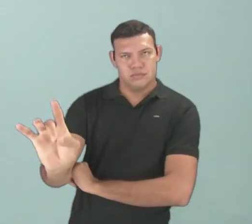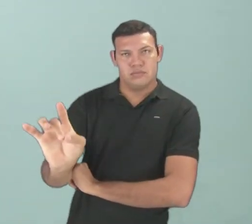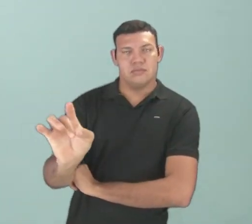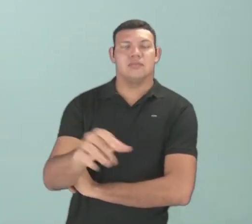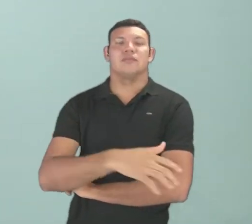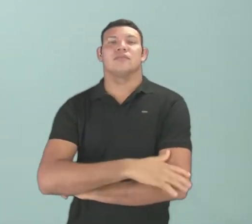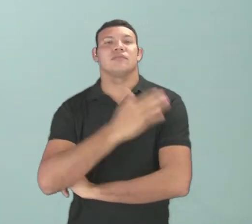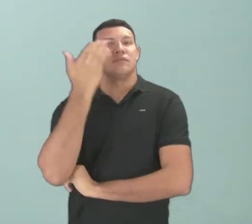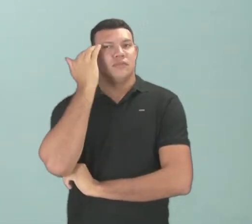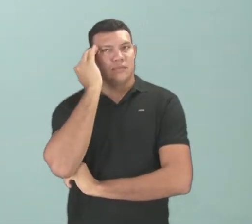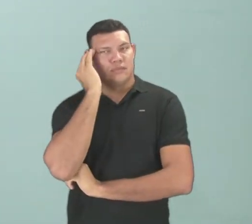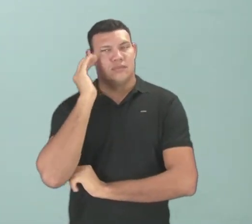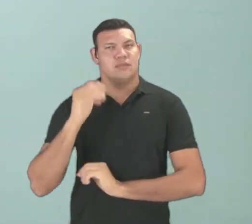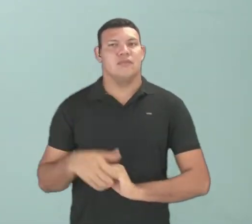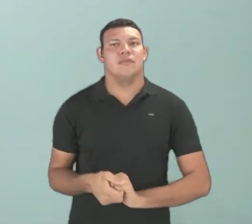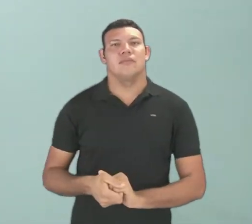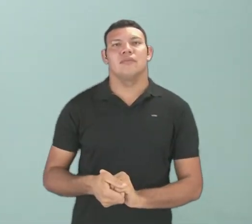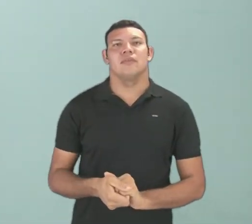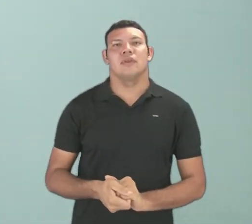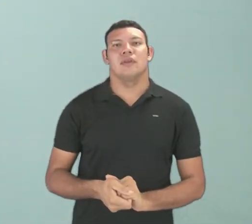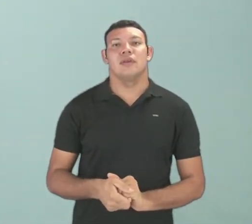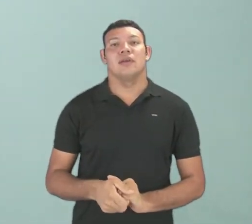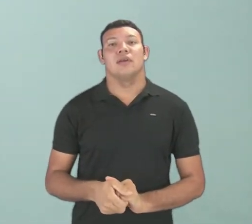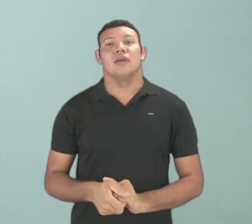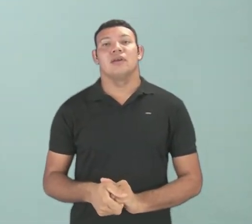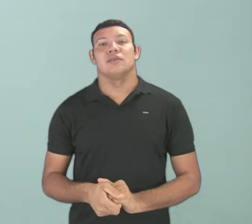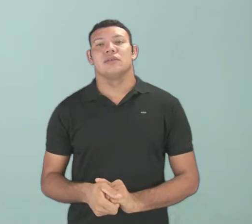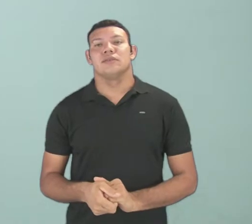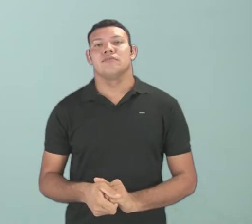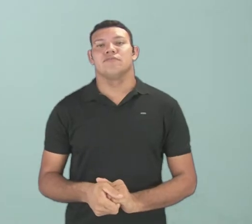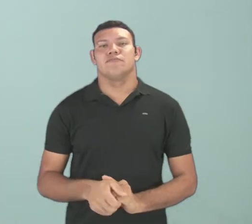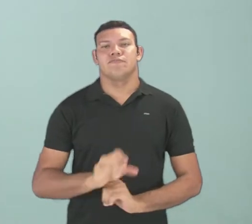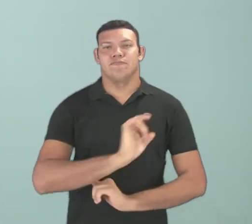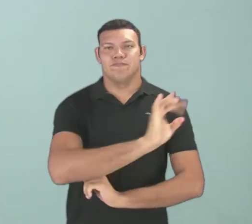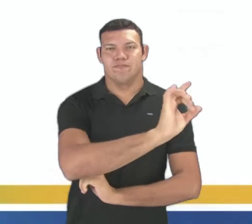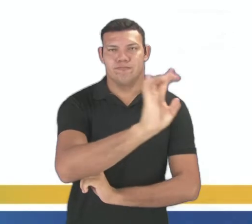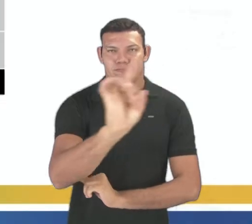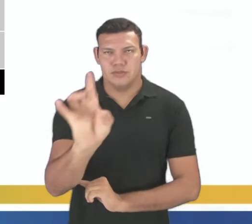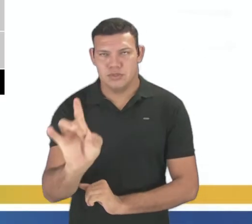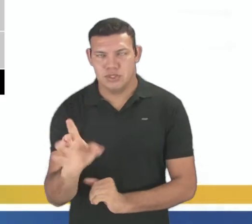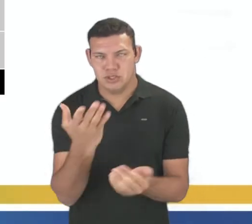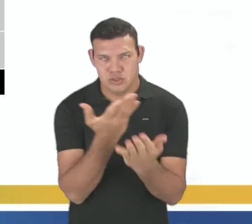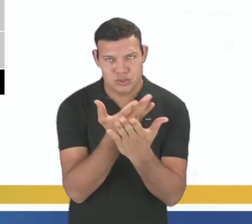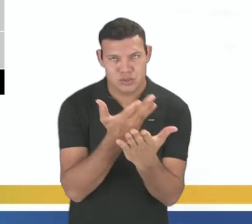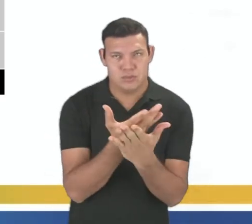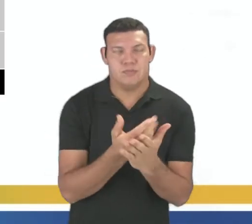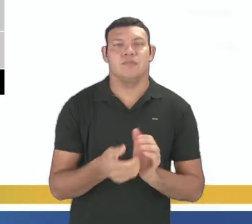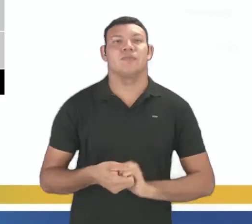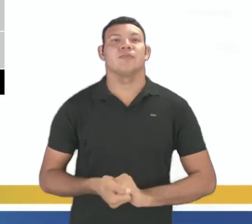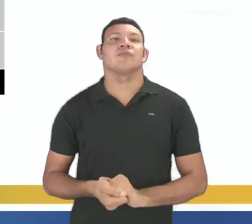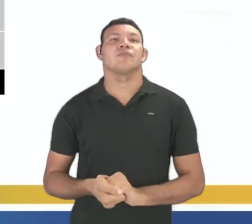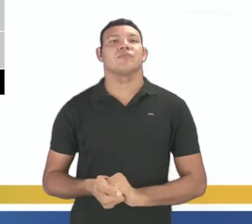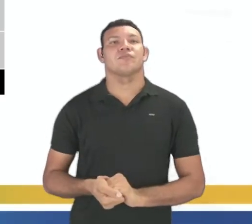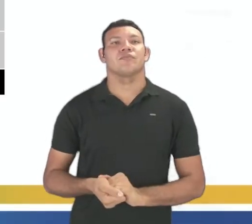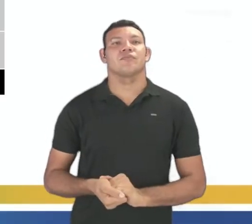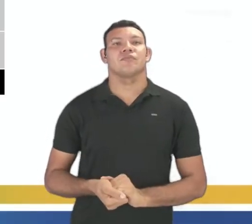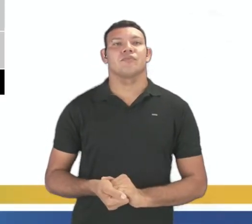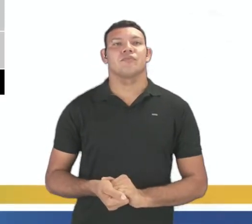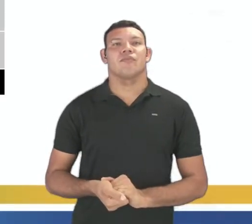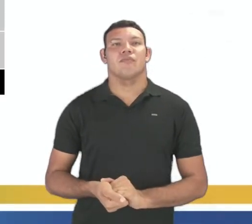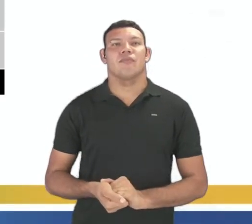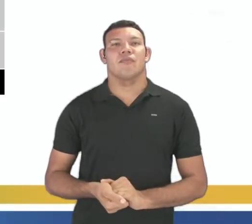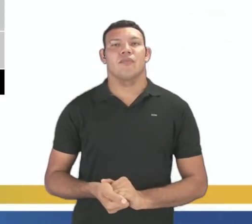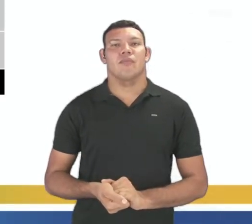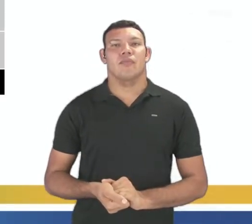bem? Vamos entender agora eles separadamente. Vamos lá. Acompanhem comigo aqui.